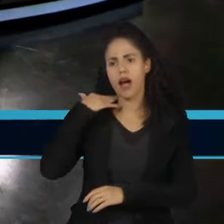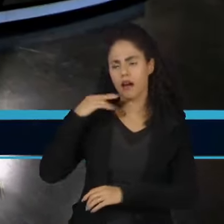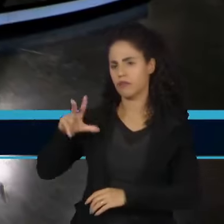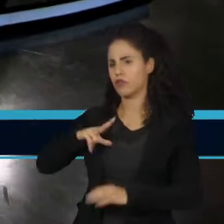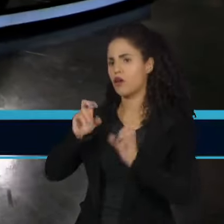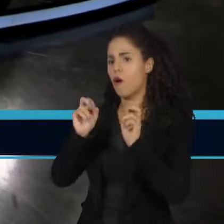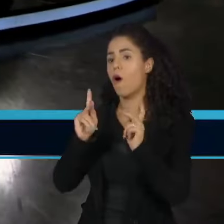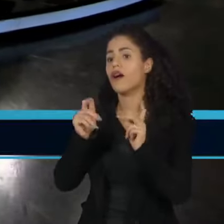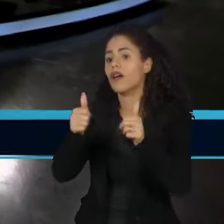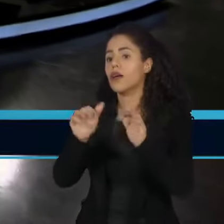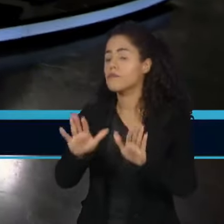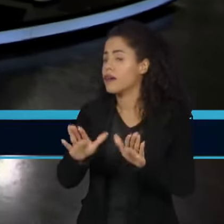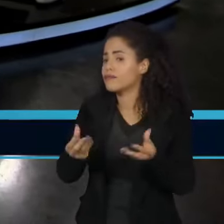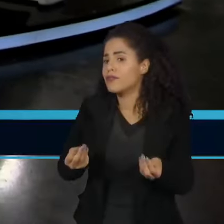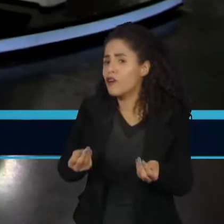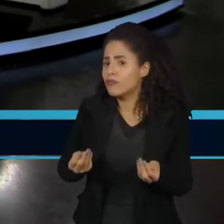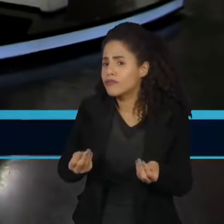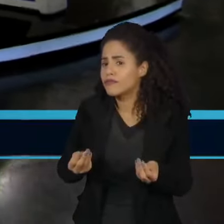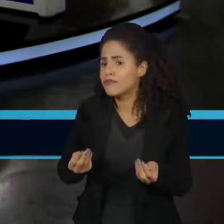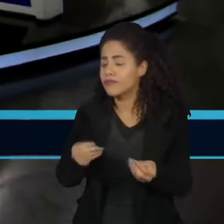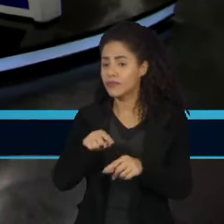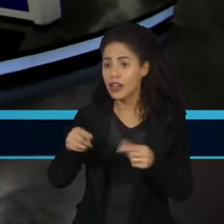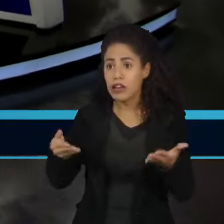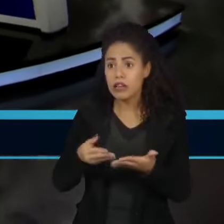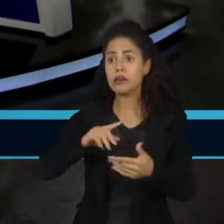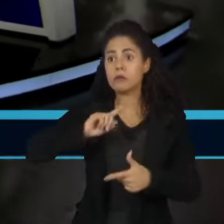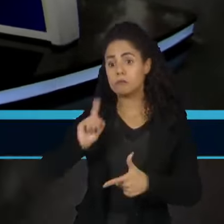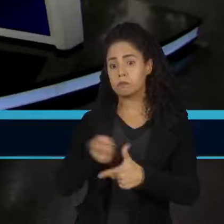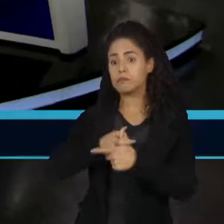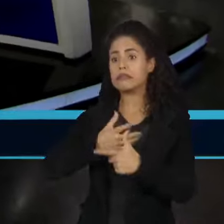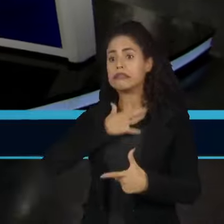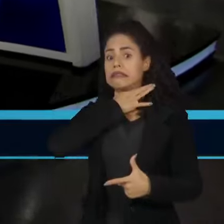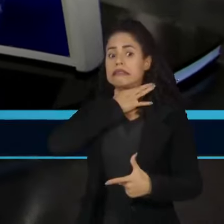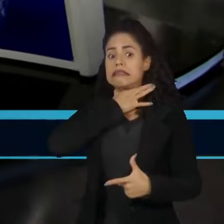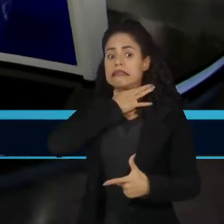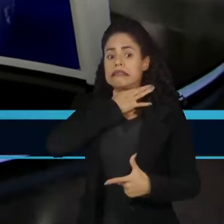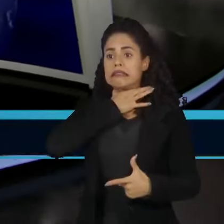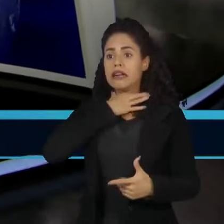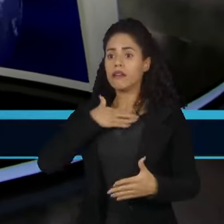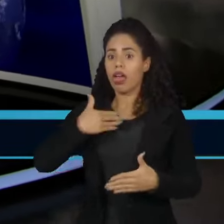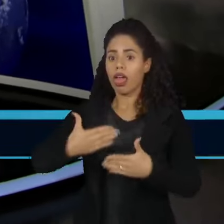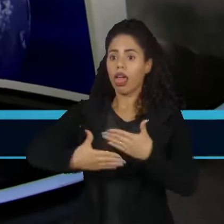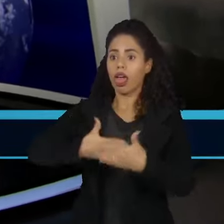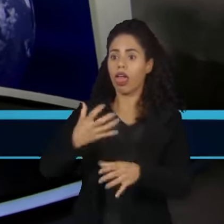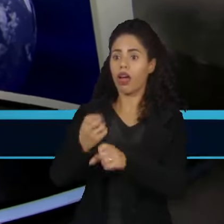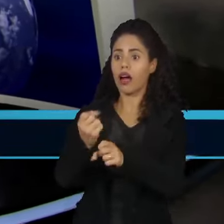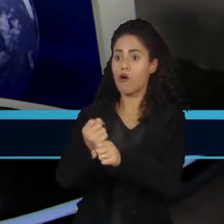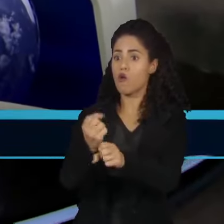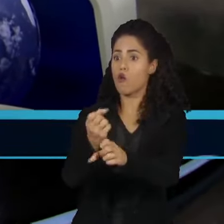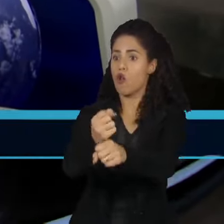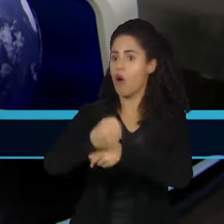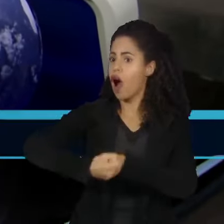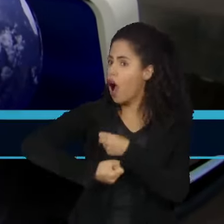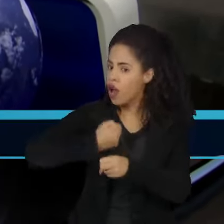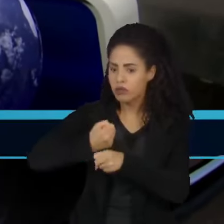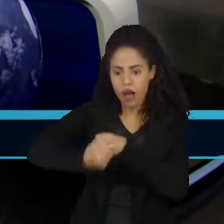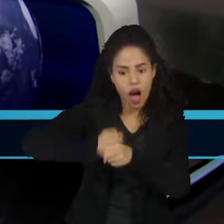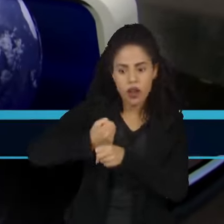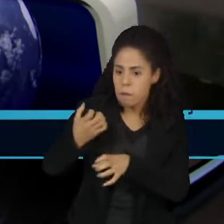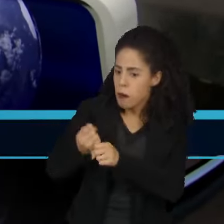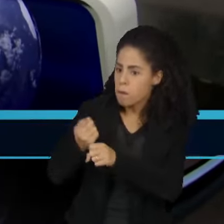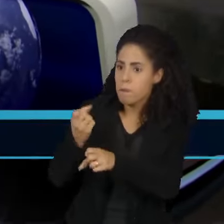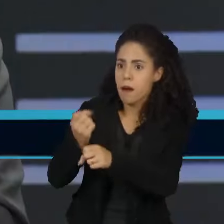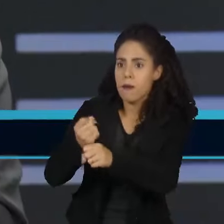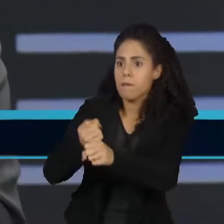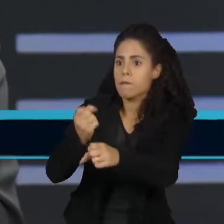tudo, e aí estadual, e houve um endividamento, e esse endividamento depois foi transferido, a União, essa dívida passou a ser com a